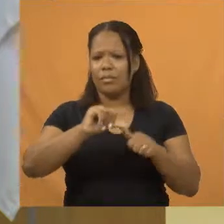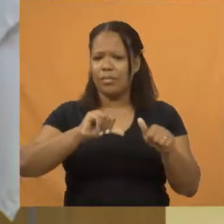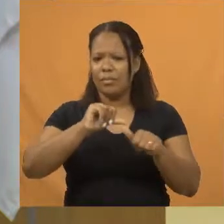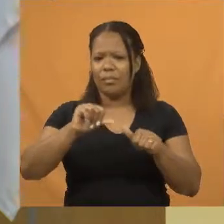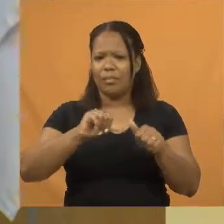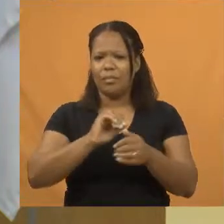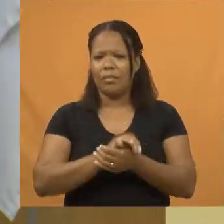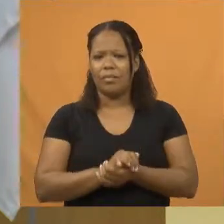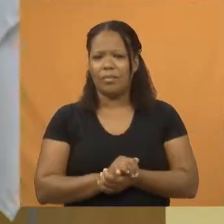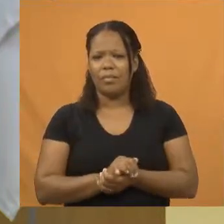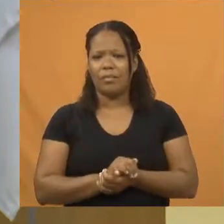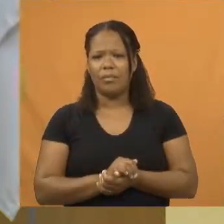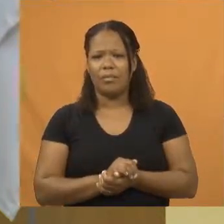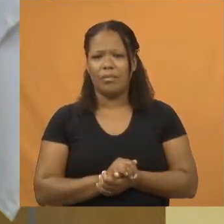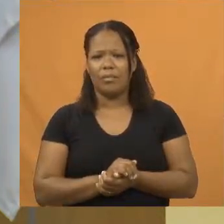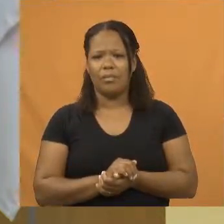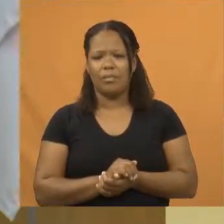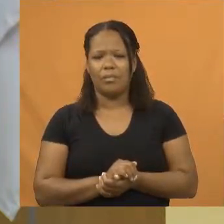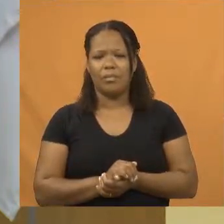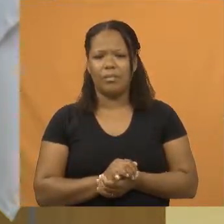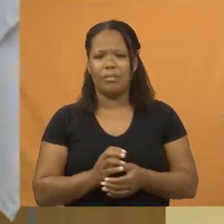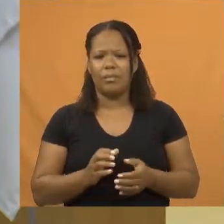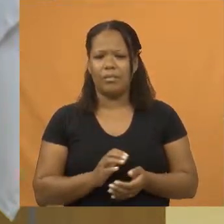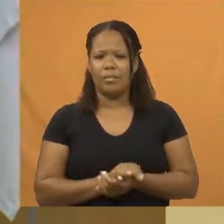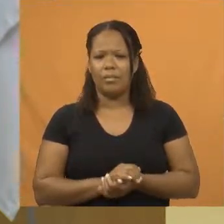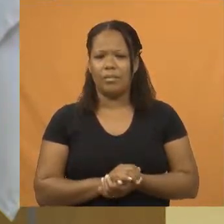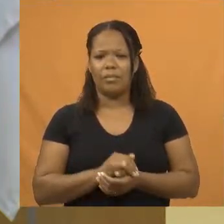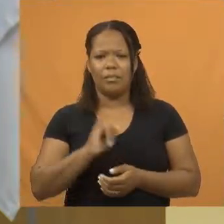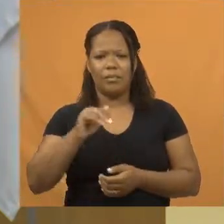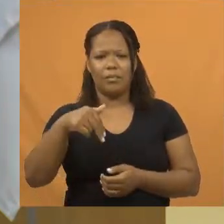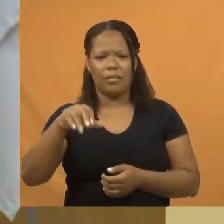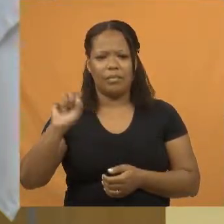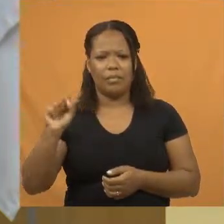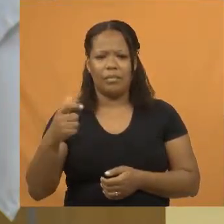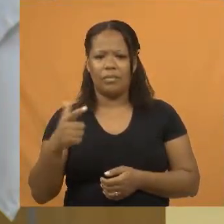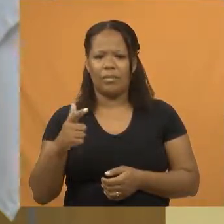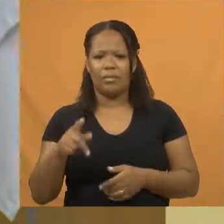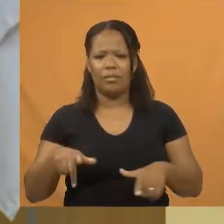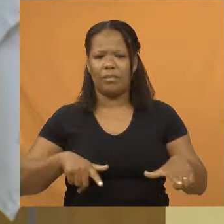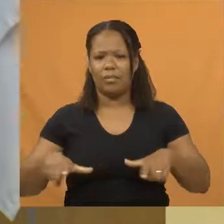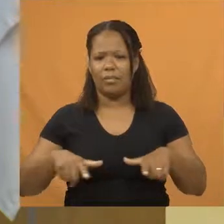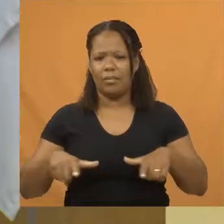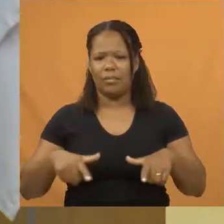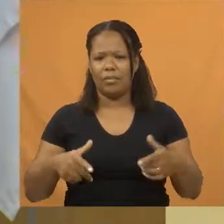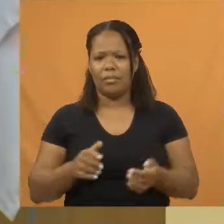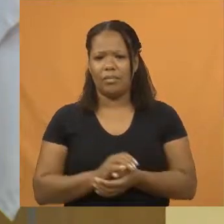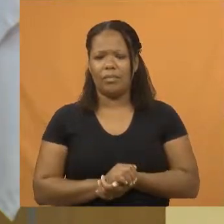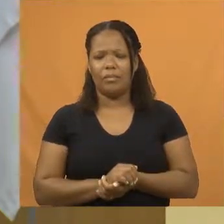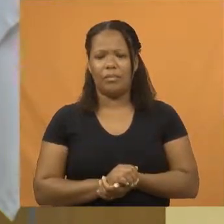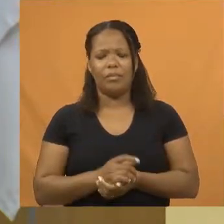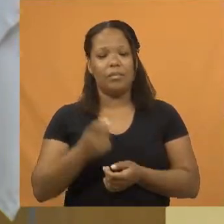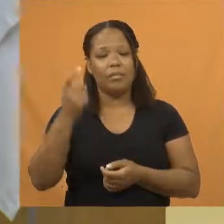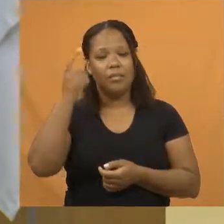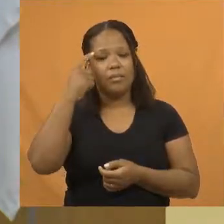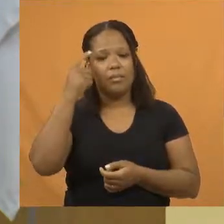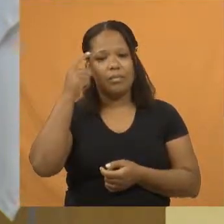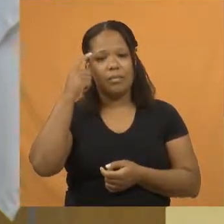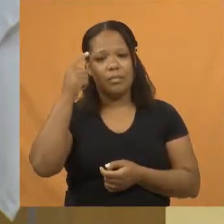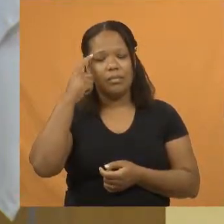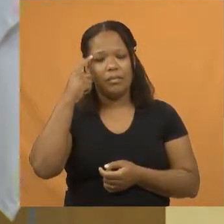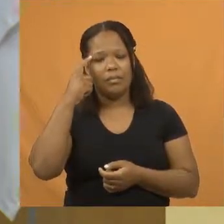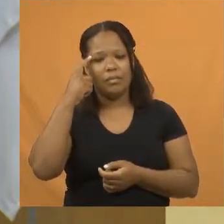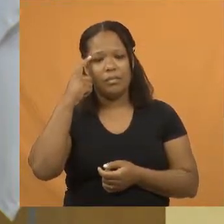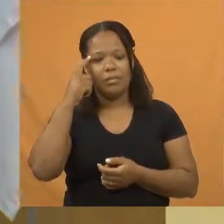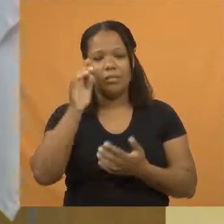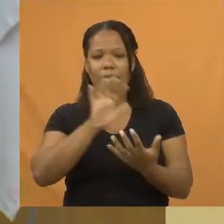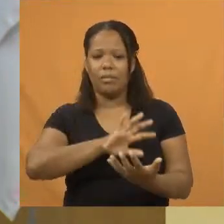que começa pela estrutura do INSS ao não ter funcionários, mas ao mesmo tempo que se pretende agora é fazer